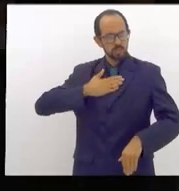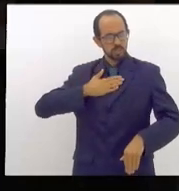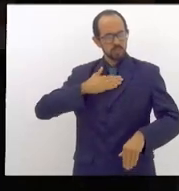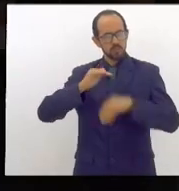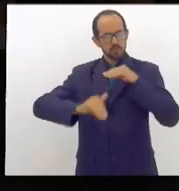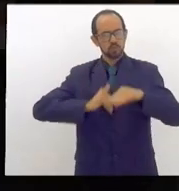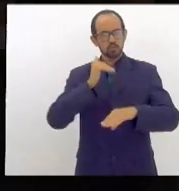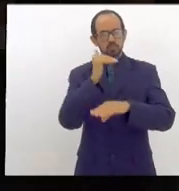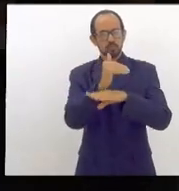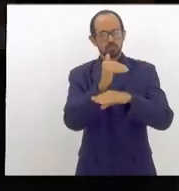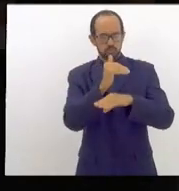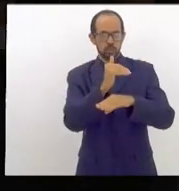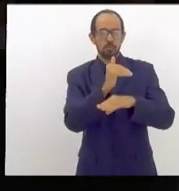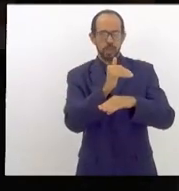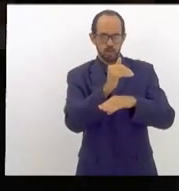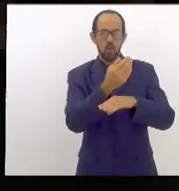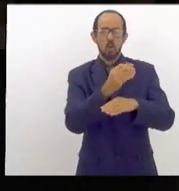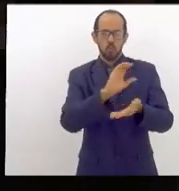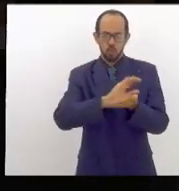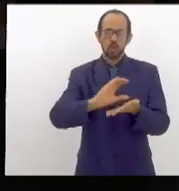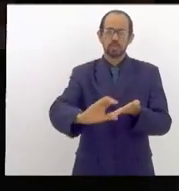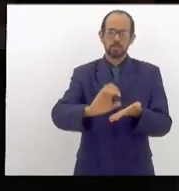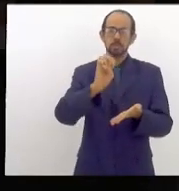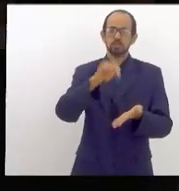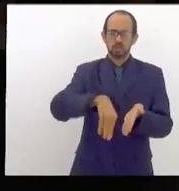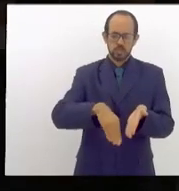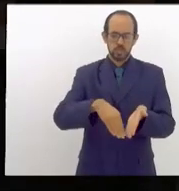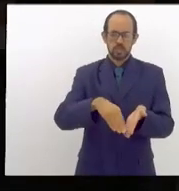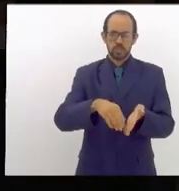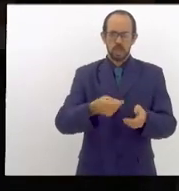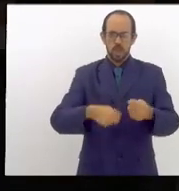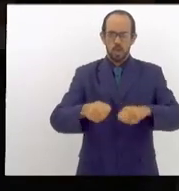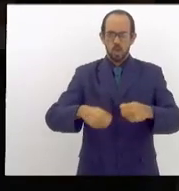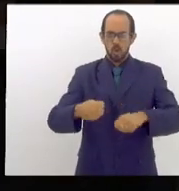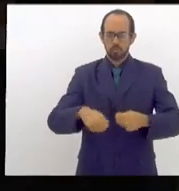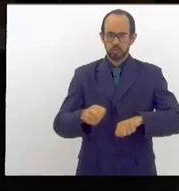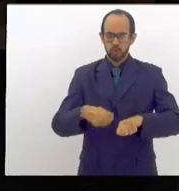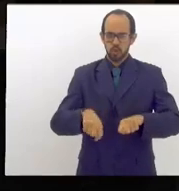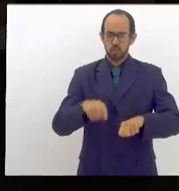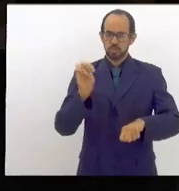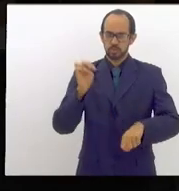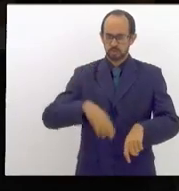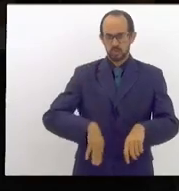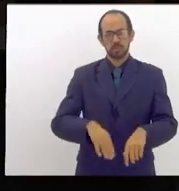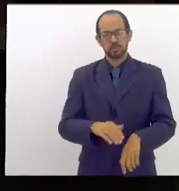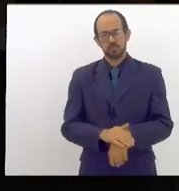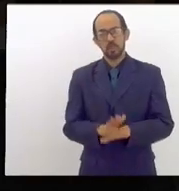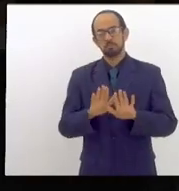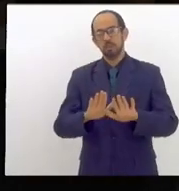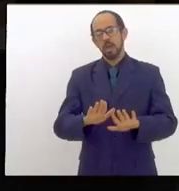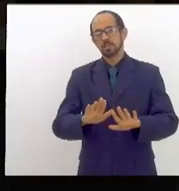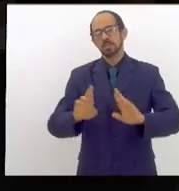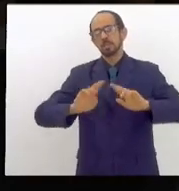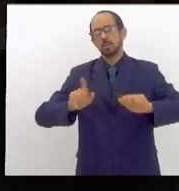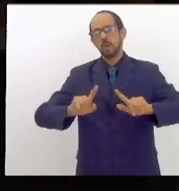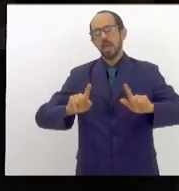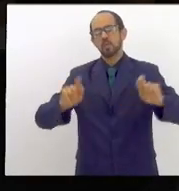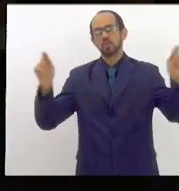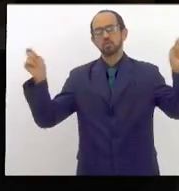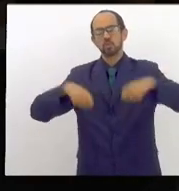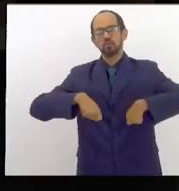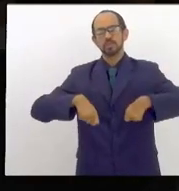superavitário sim o orçamento do Governo do Estado Foi superavitário sim mas não o suficiente